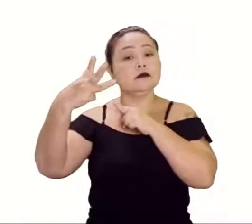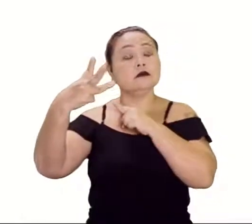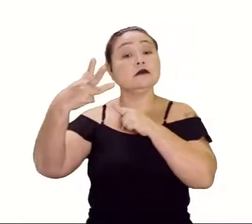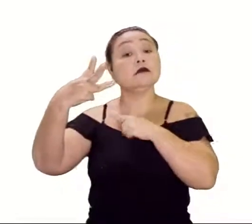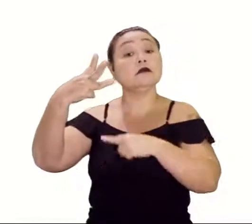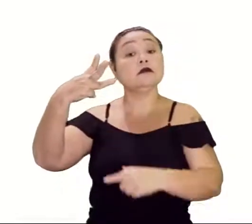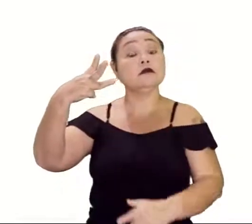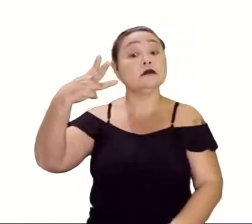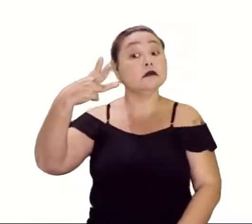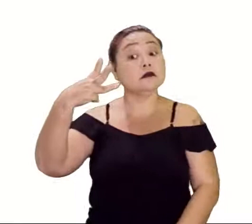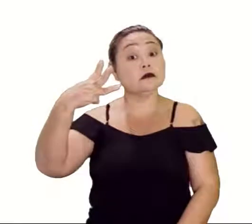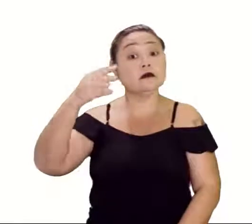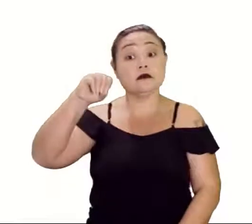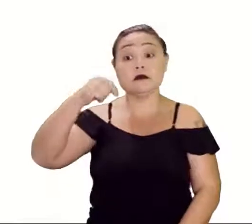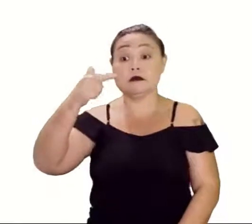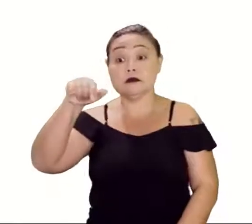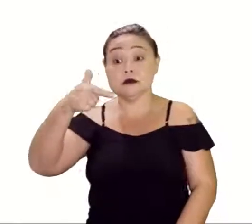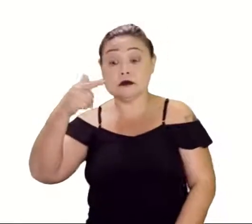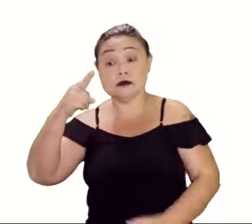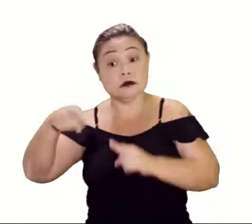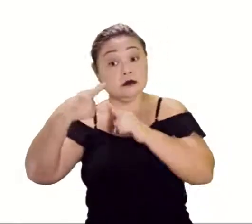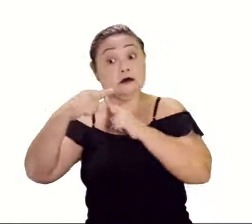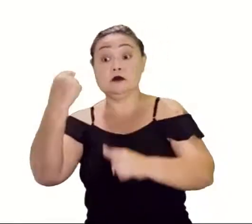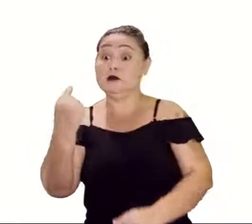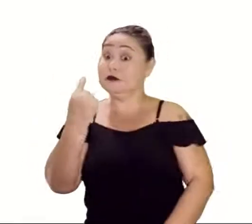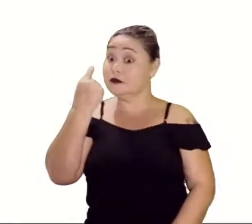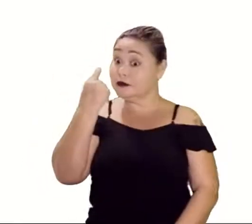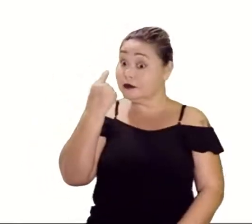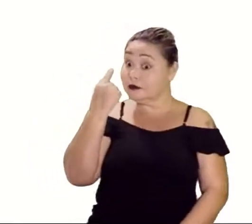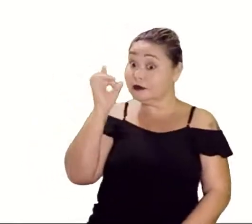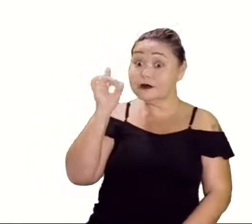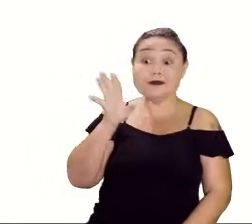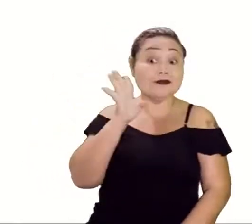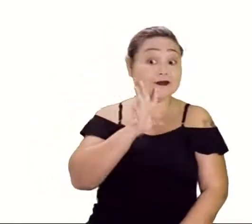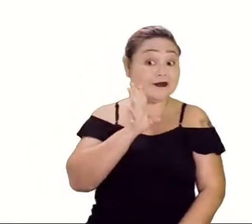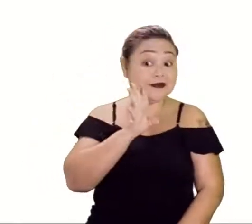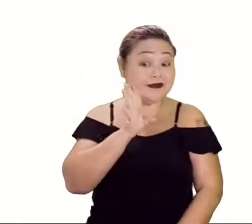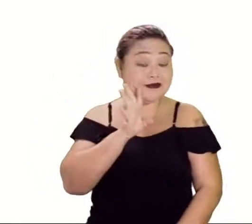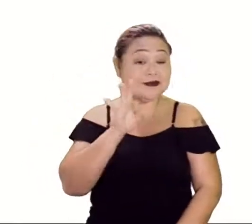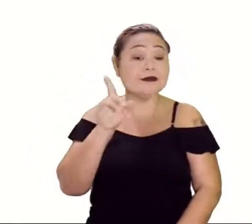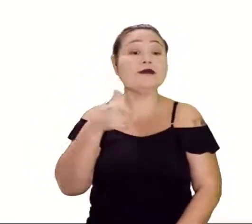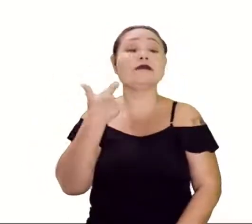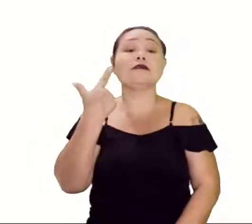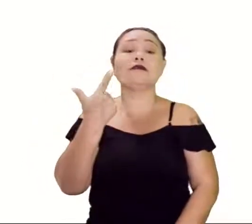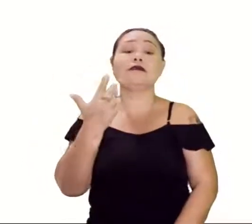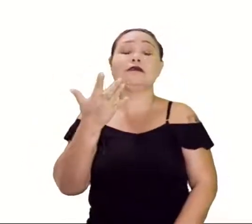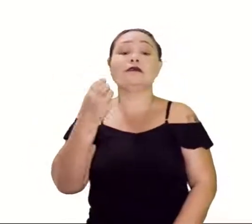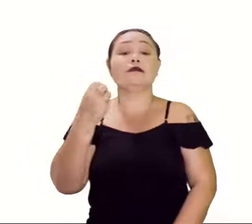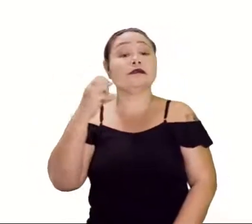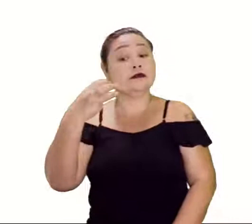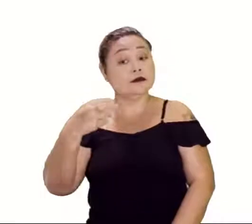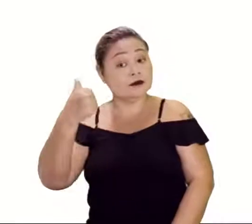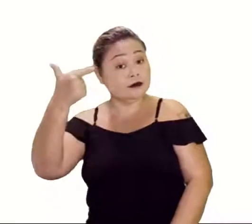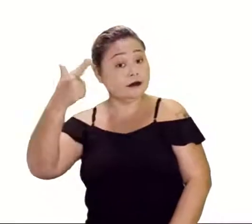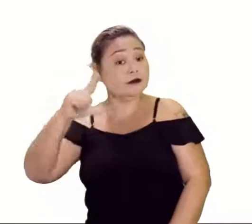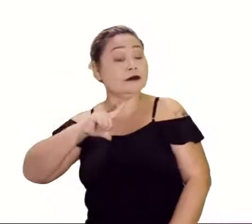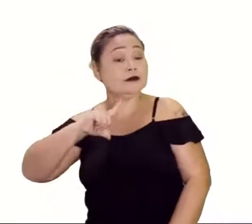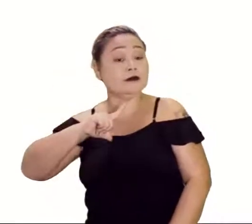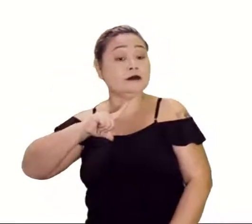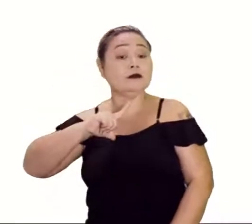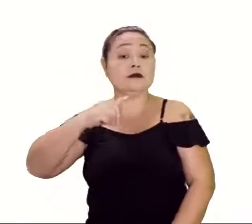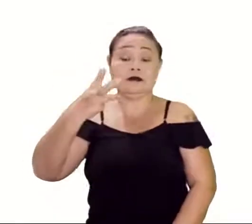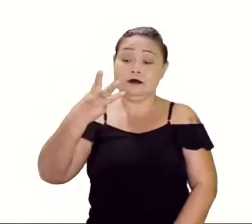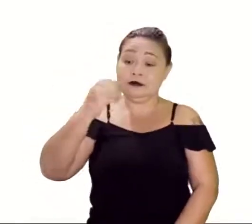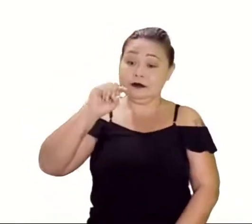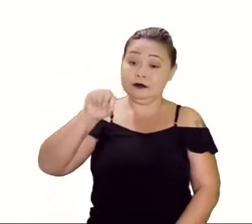elevado. 0,2 vezes 5? 1. É 1, olha que legal. 3 elevado a 1? É 3. É 3, então